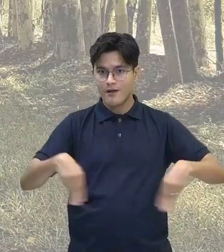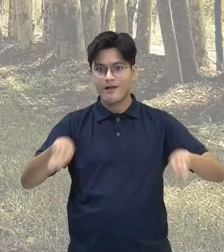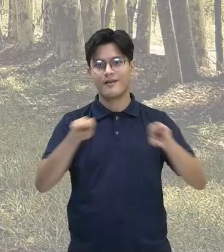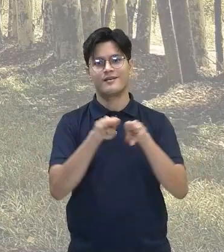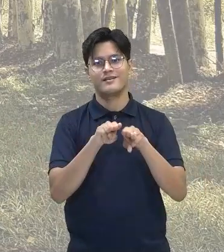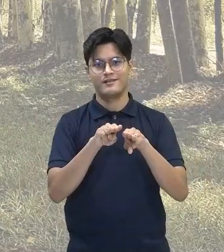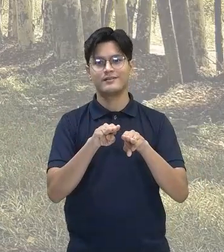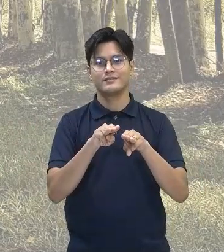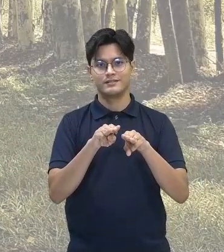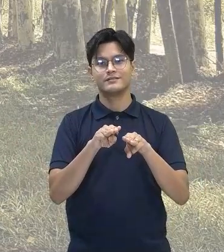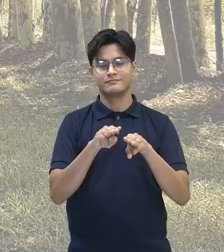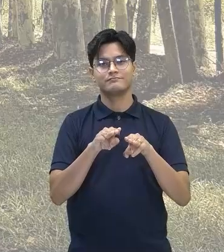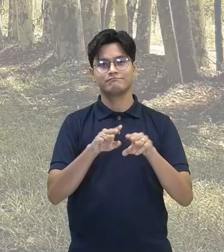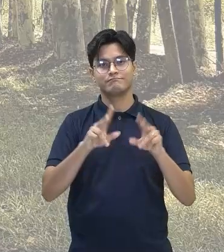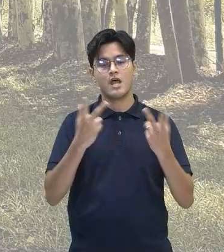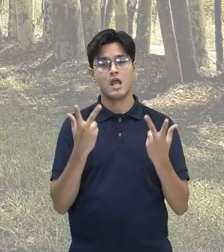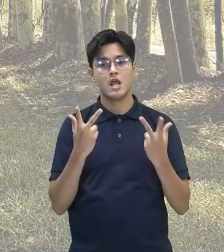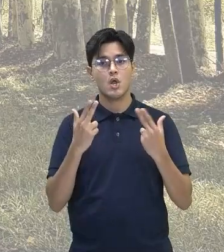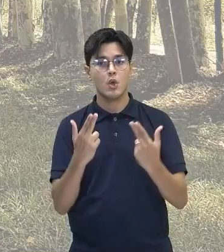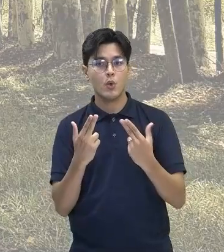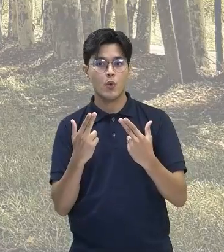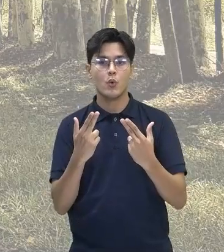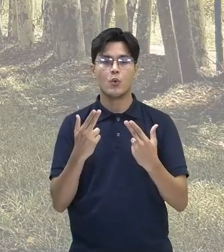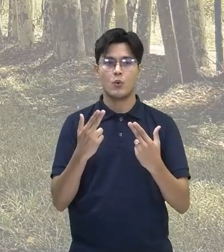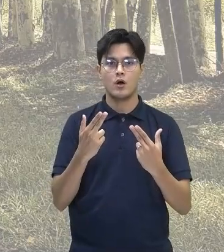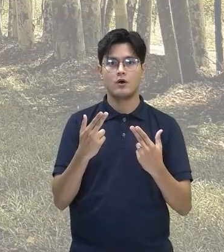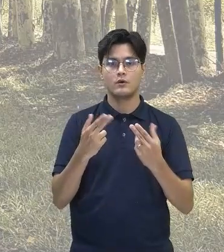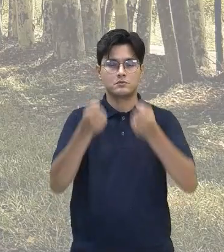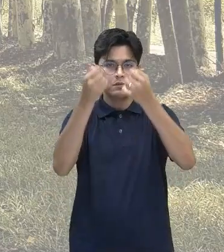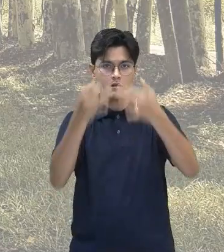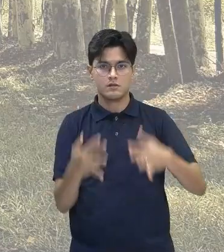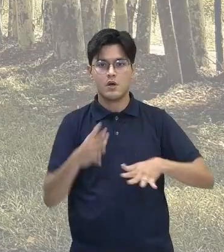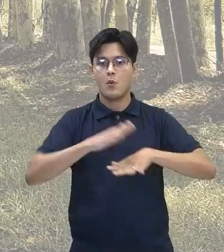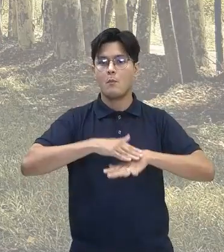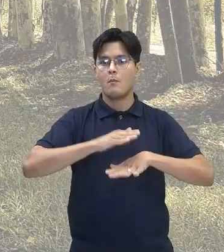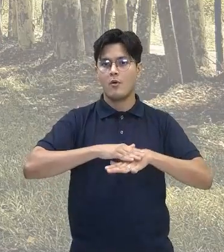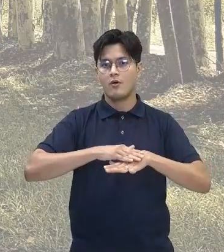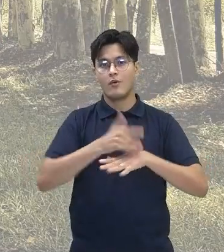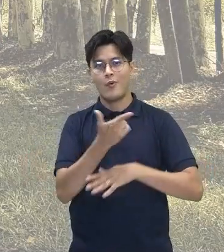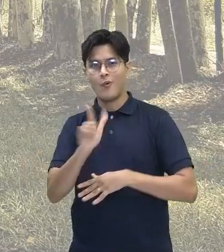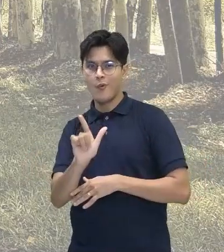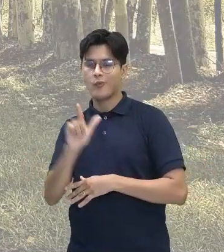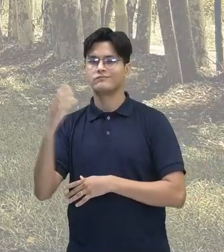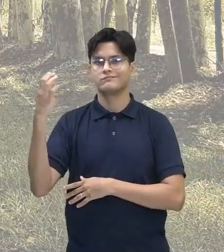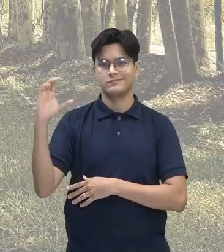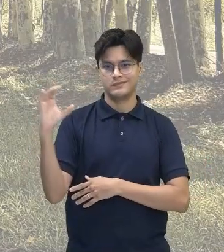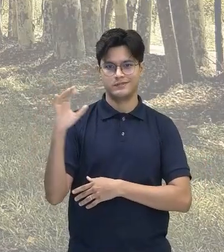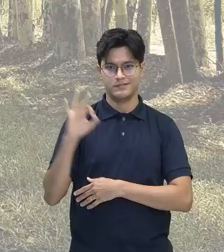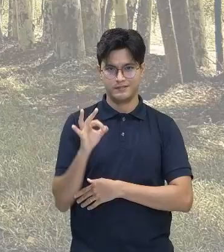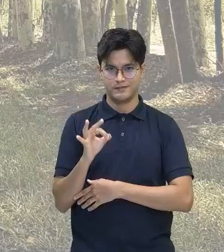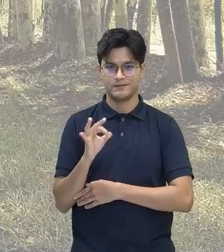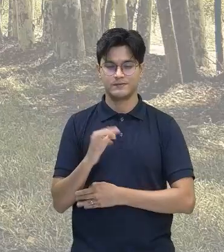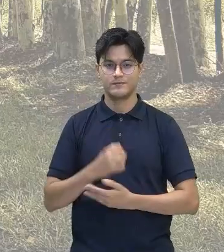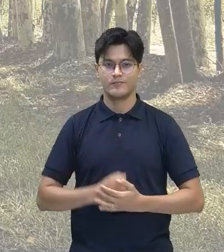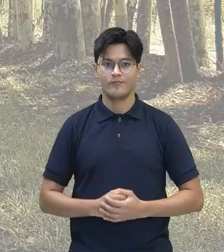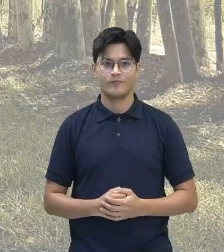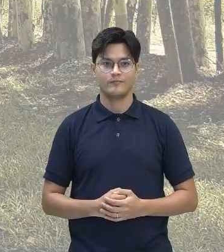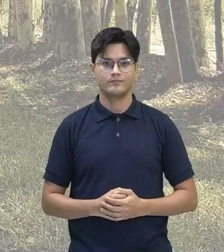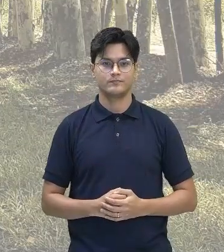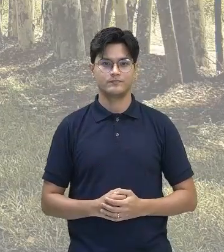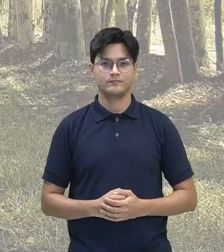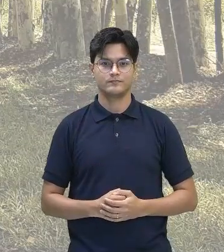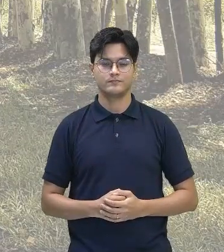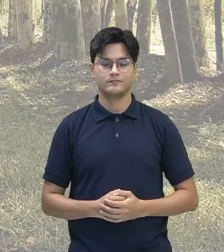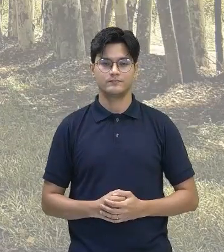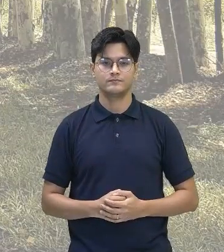outros cientistas mais modernos, como Huygens, por exemplo, tratavam aí a luz como uma onda eletromagnética. Tá